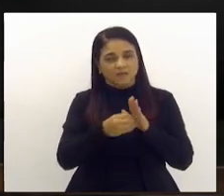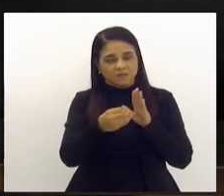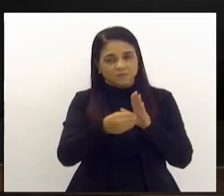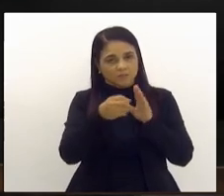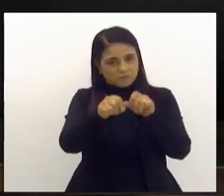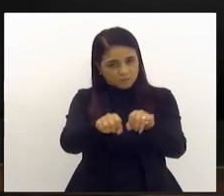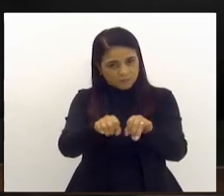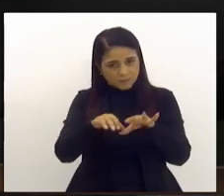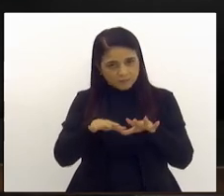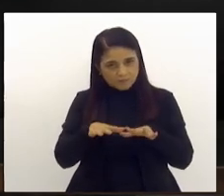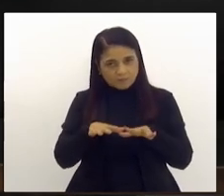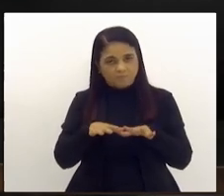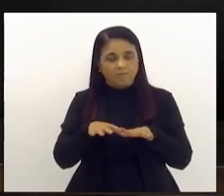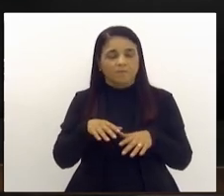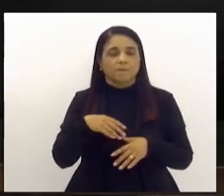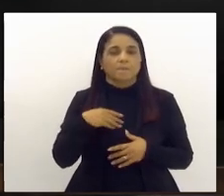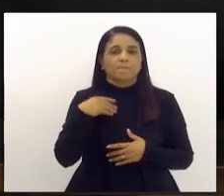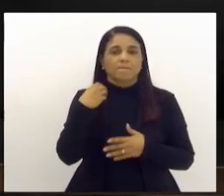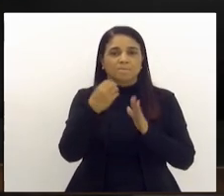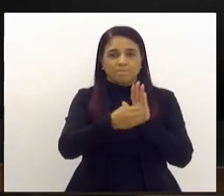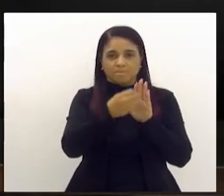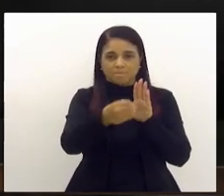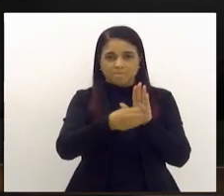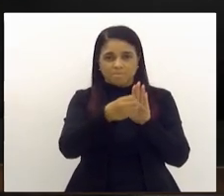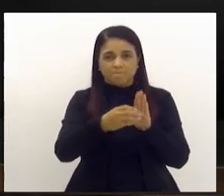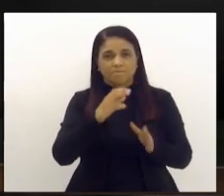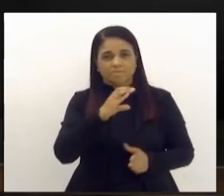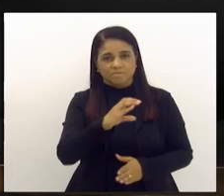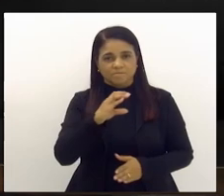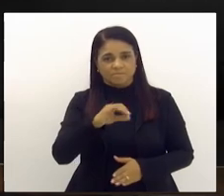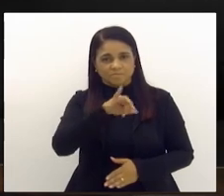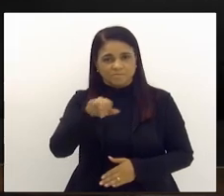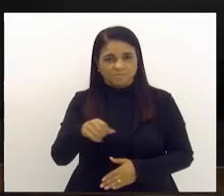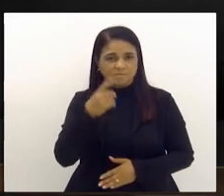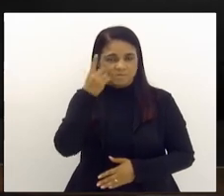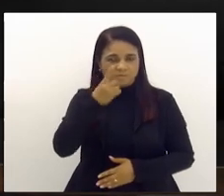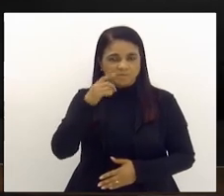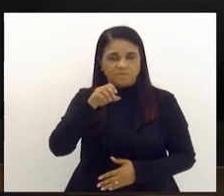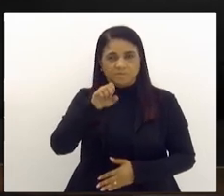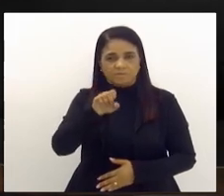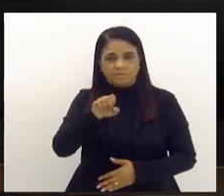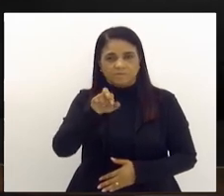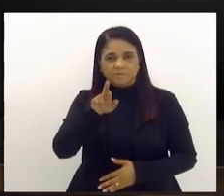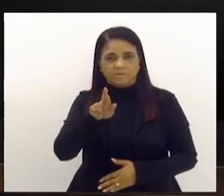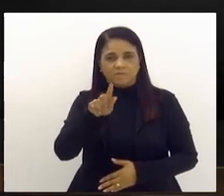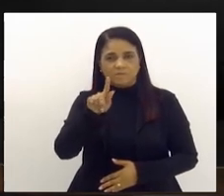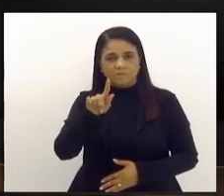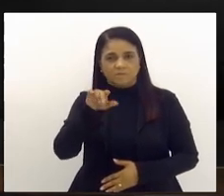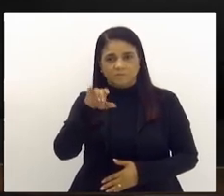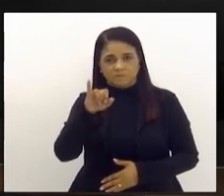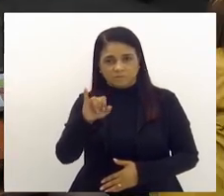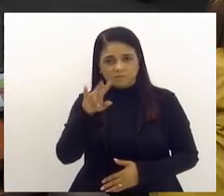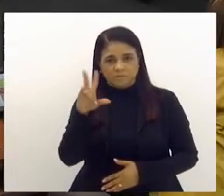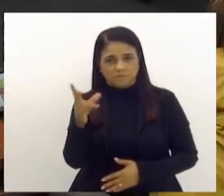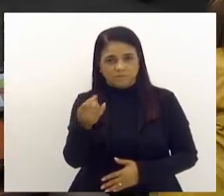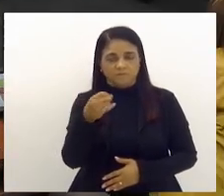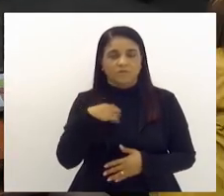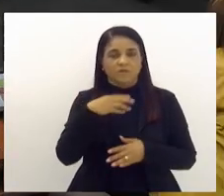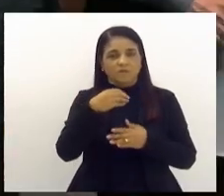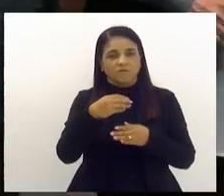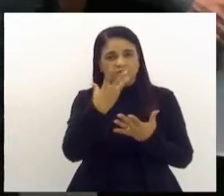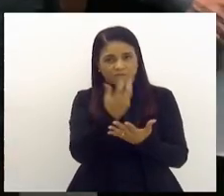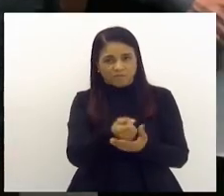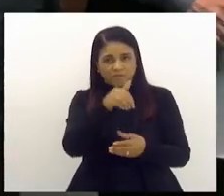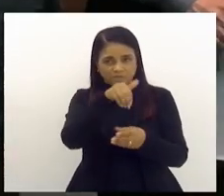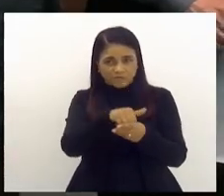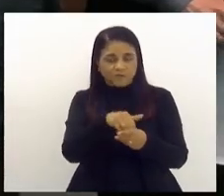de plenário. Para emitir parecer pela CCJ, deputado doutor Serginho. Senhor presidente, favorável à emenda de